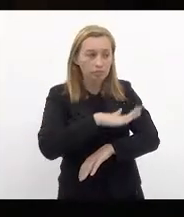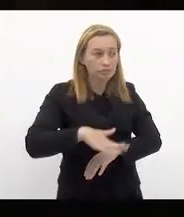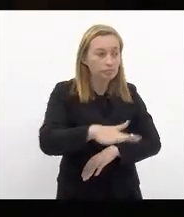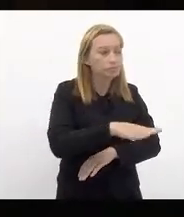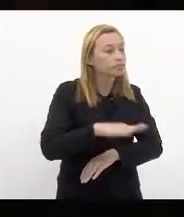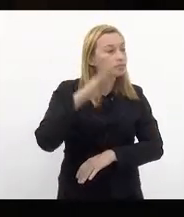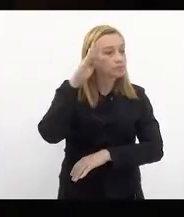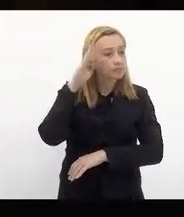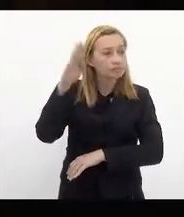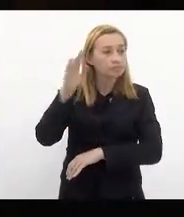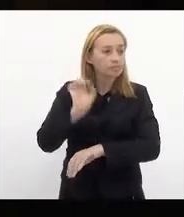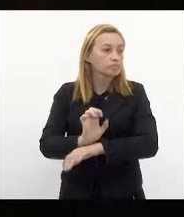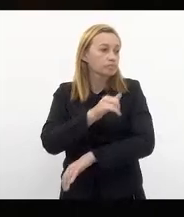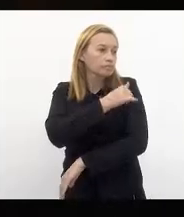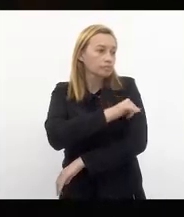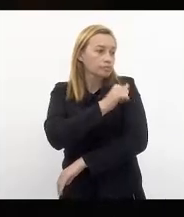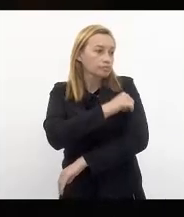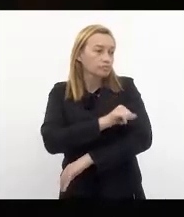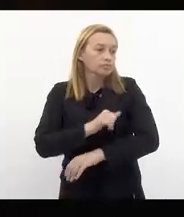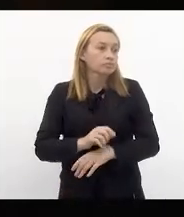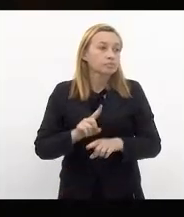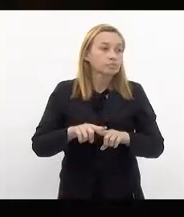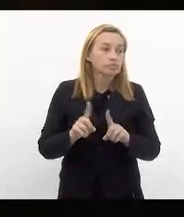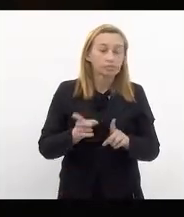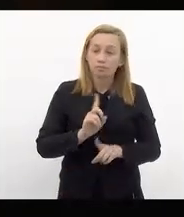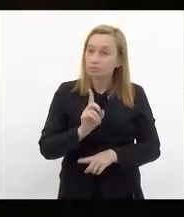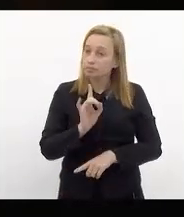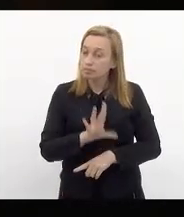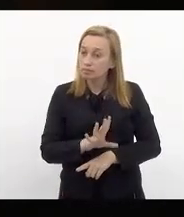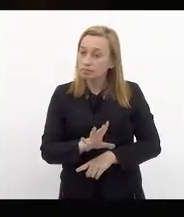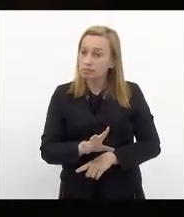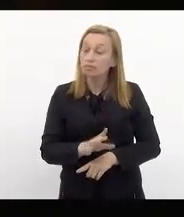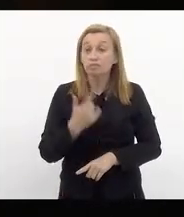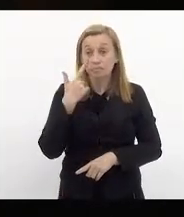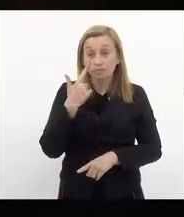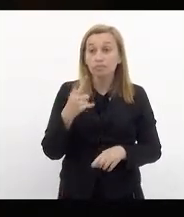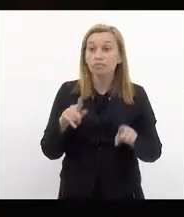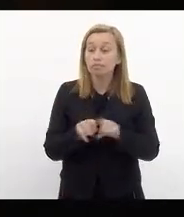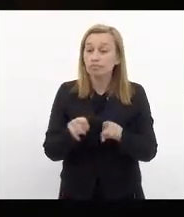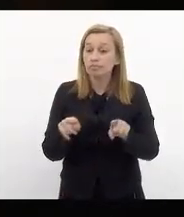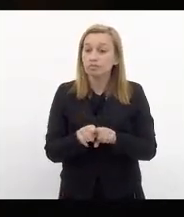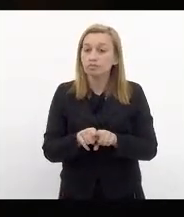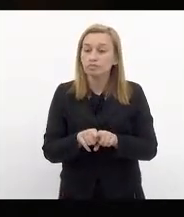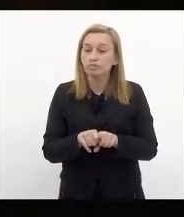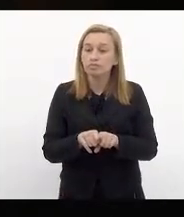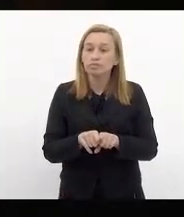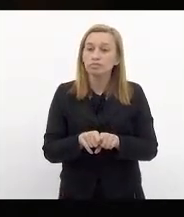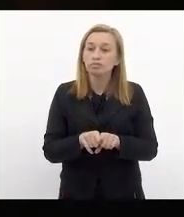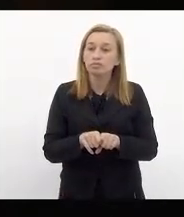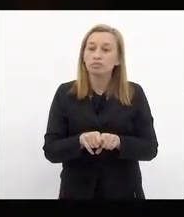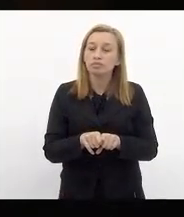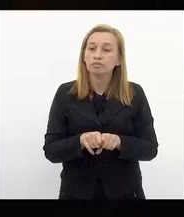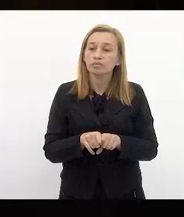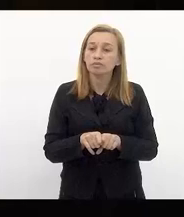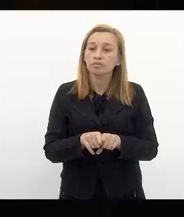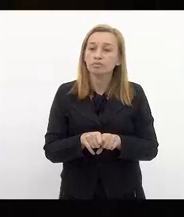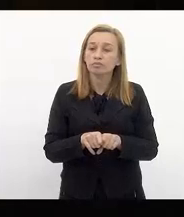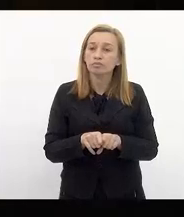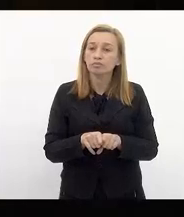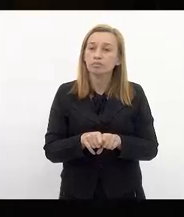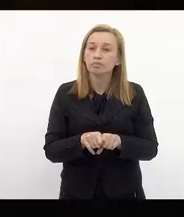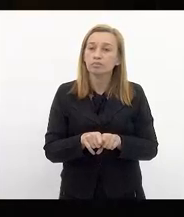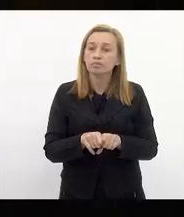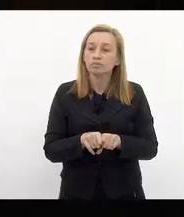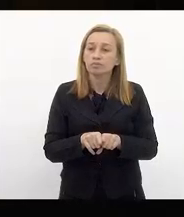fundamentais no Estado do Rio de Janeiro. Mas não só isso, a gente vê também a tentativa de jogar sobre